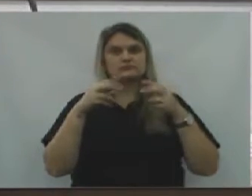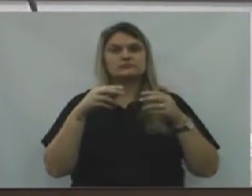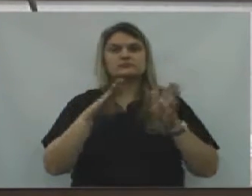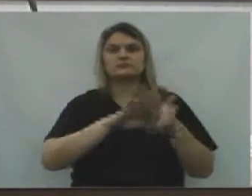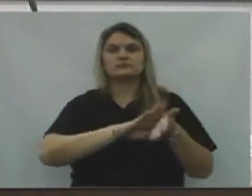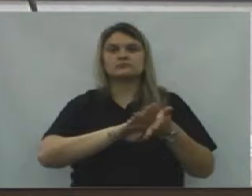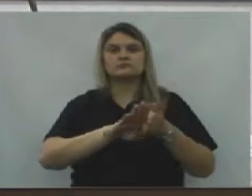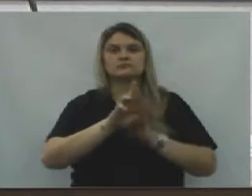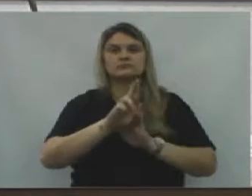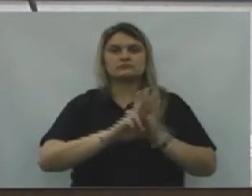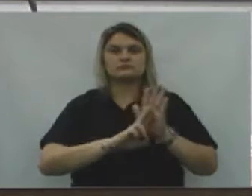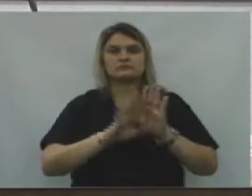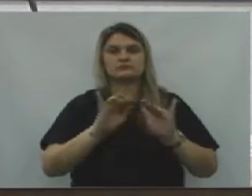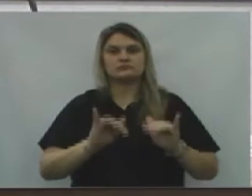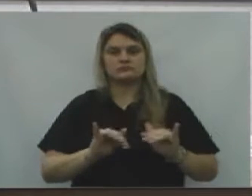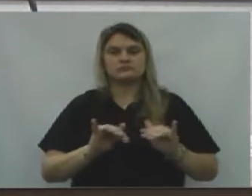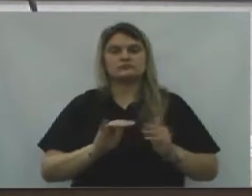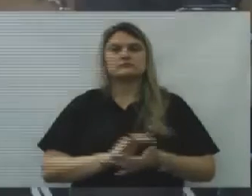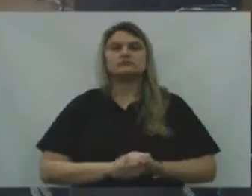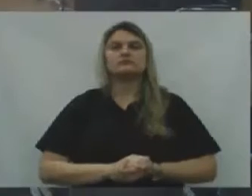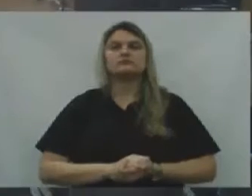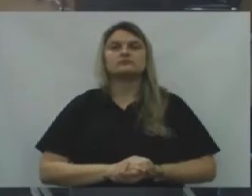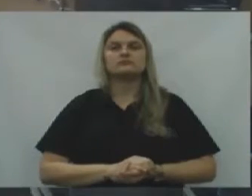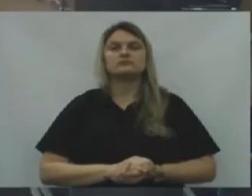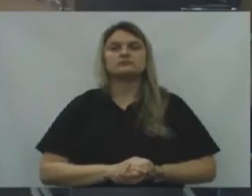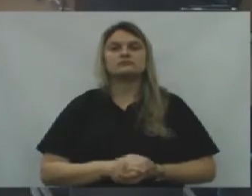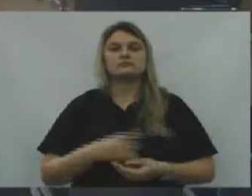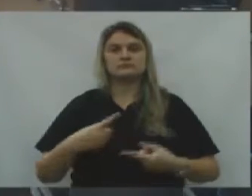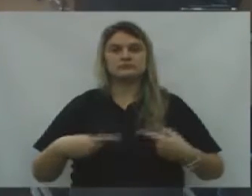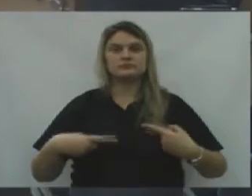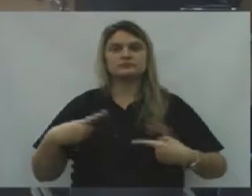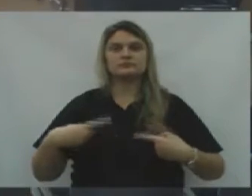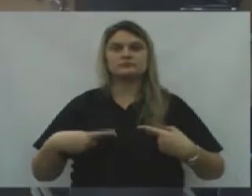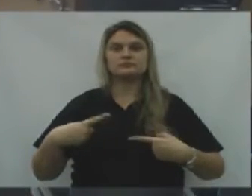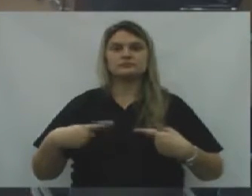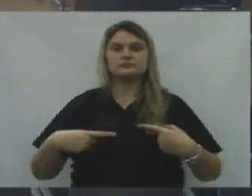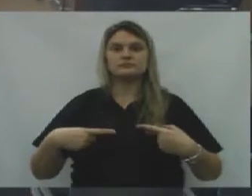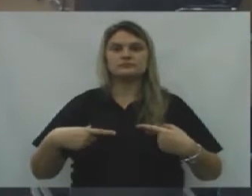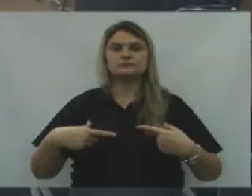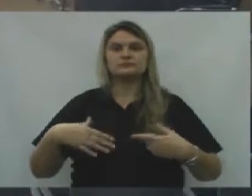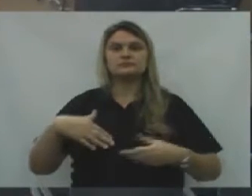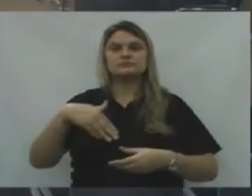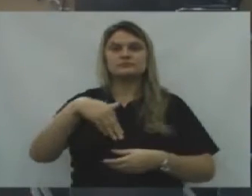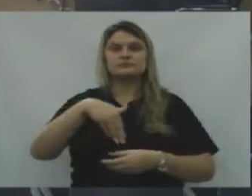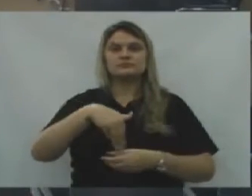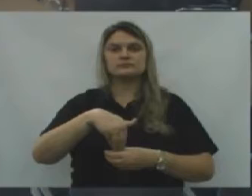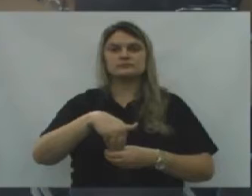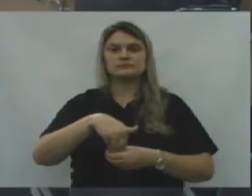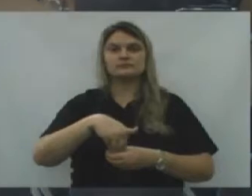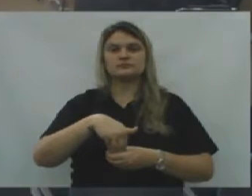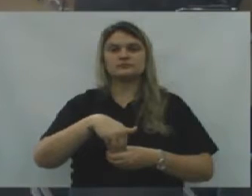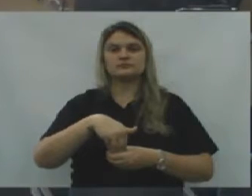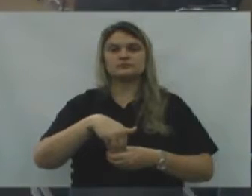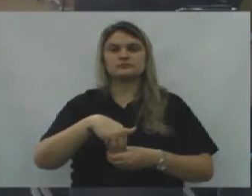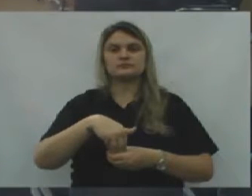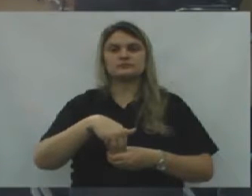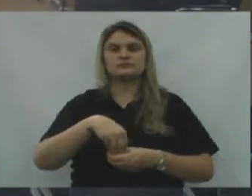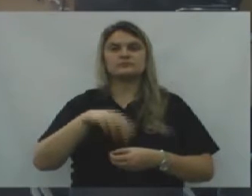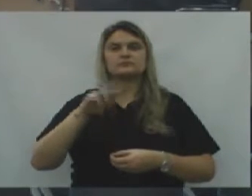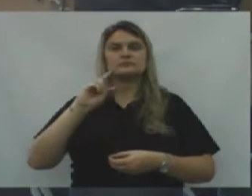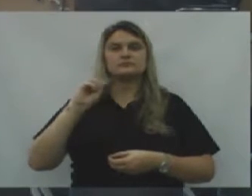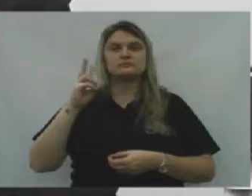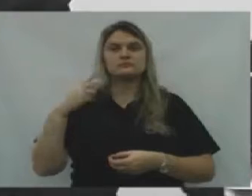dispensa da redação final. É o parecer. Em discussão, em votação,